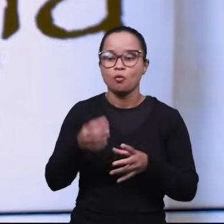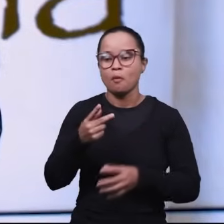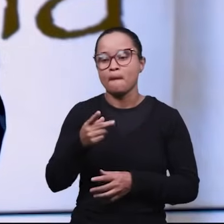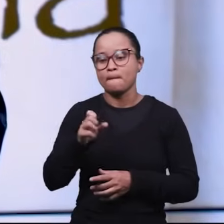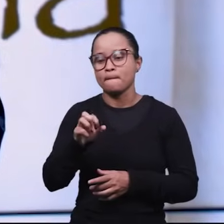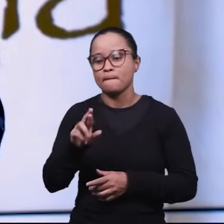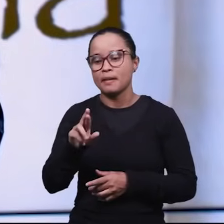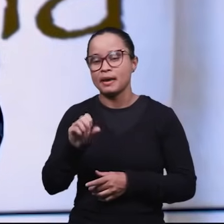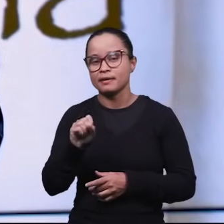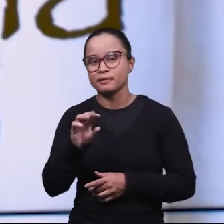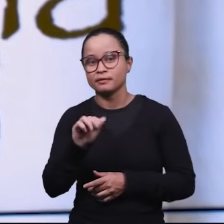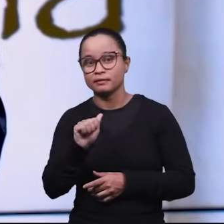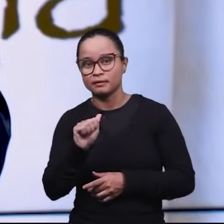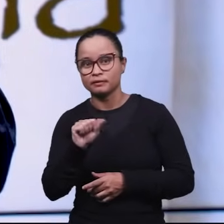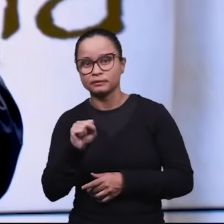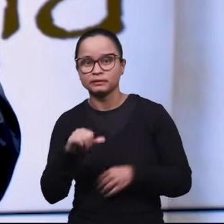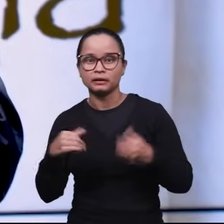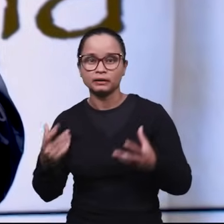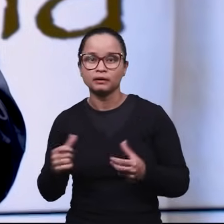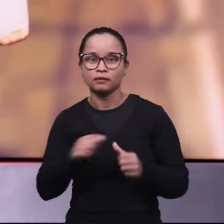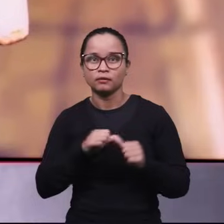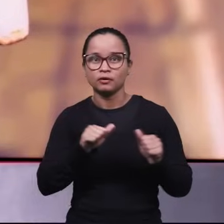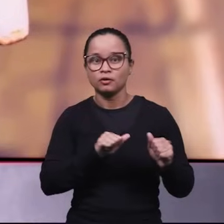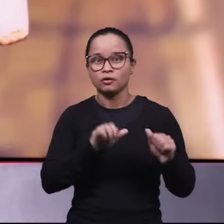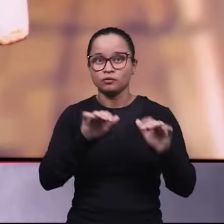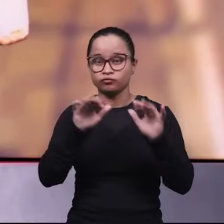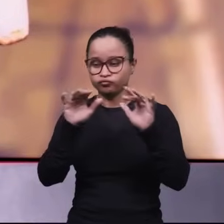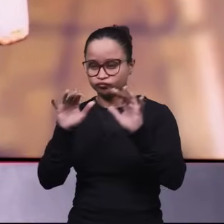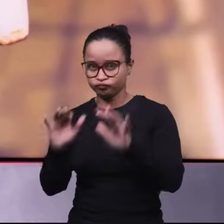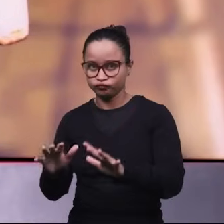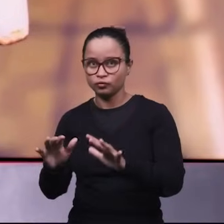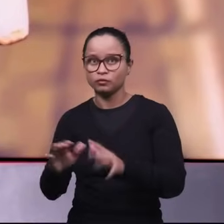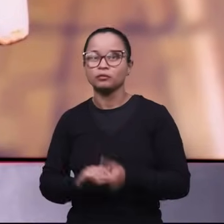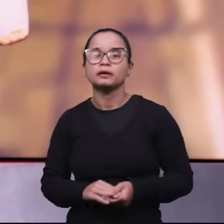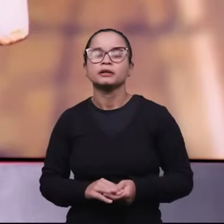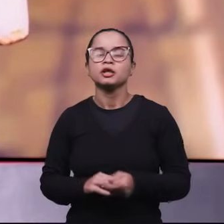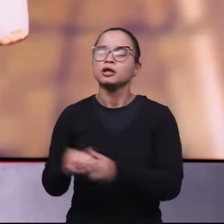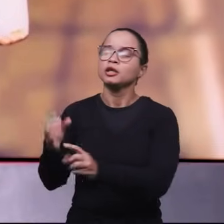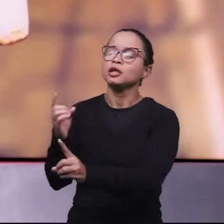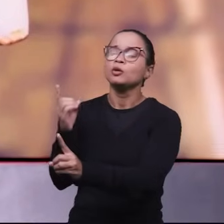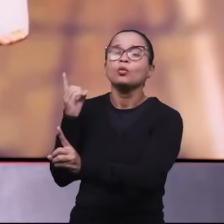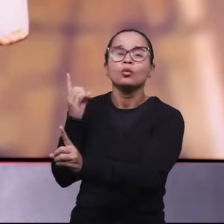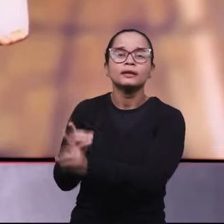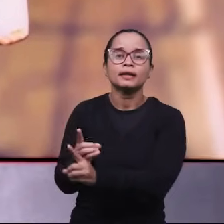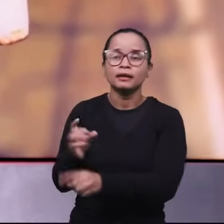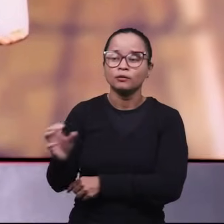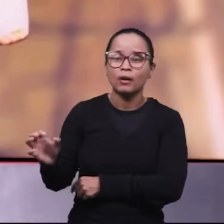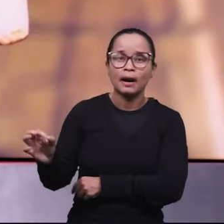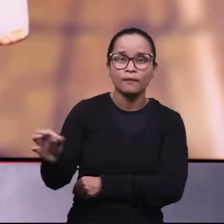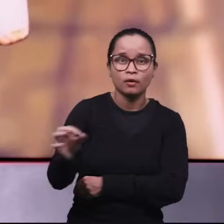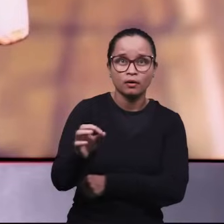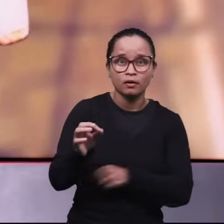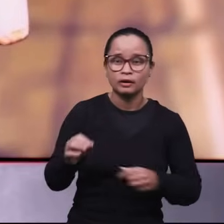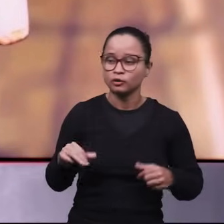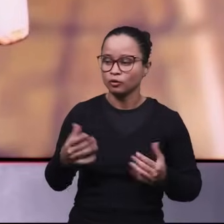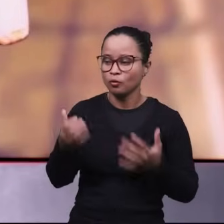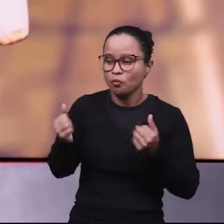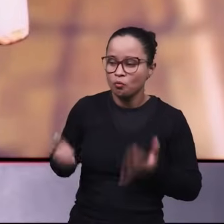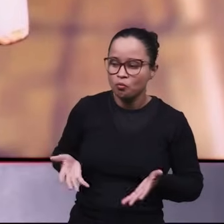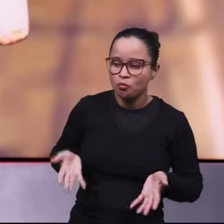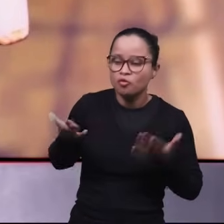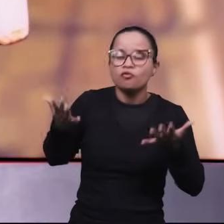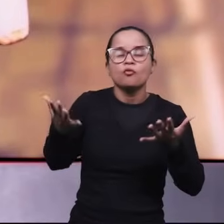invadiram o reino da Lídia e encontraram as moedas. E isso os